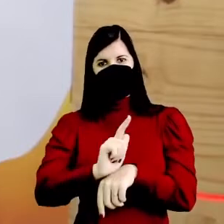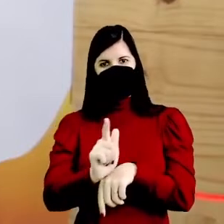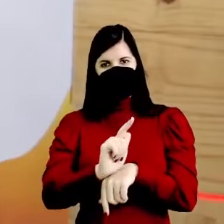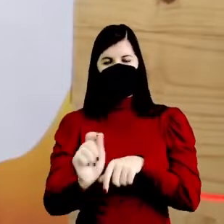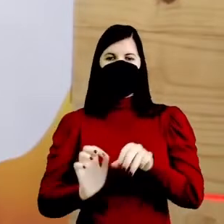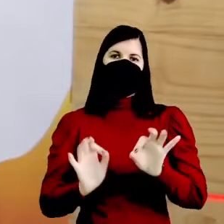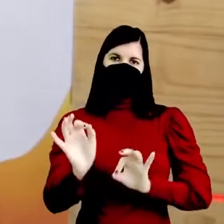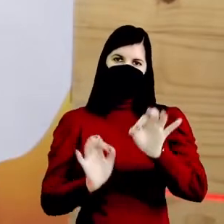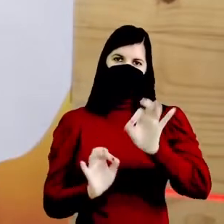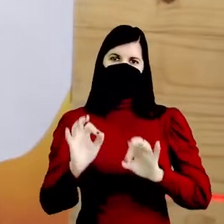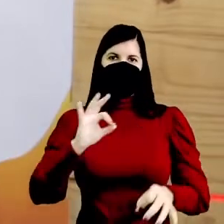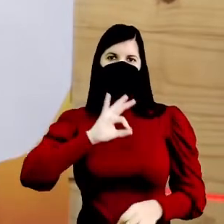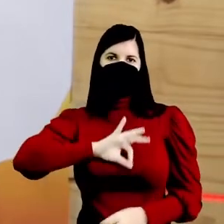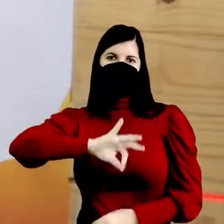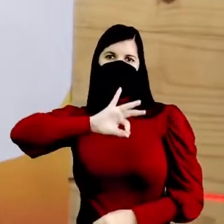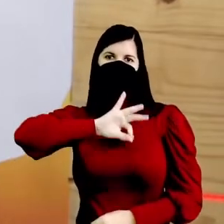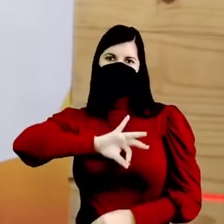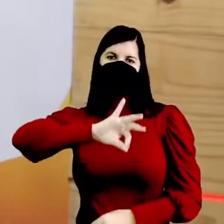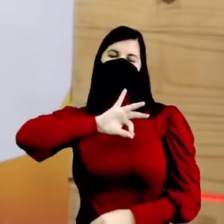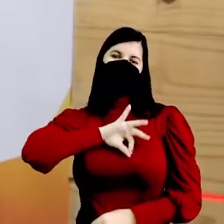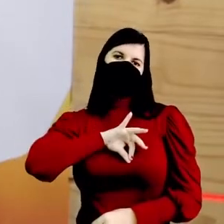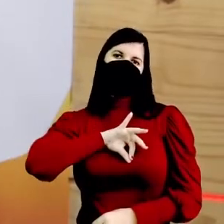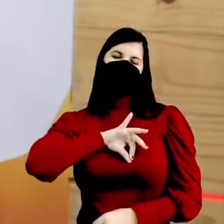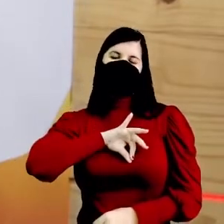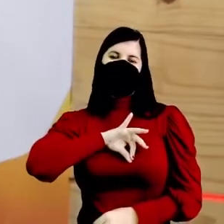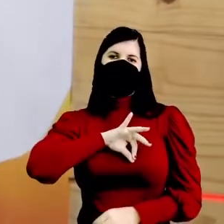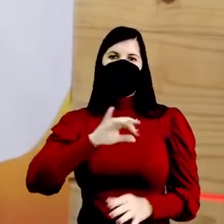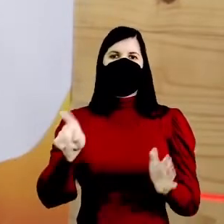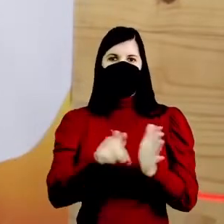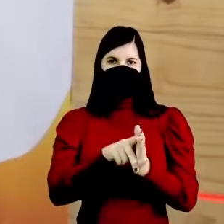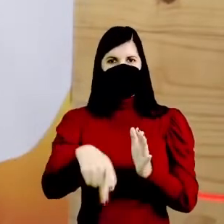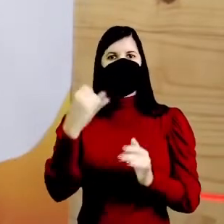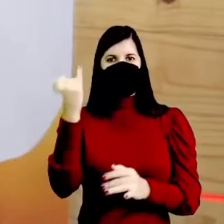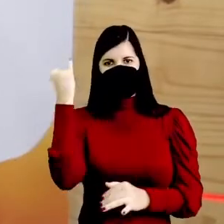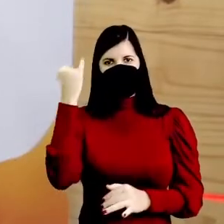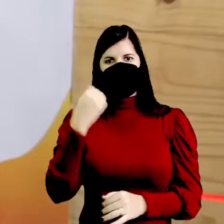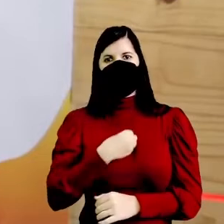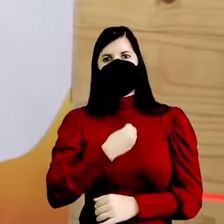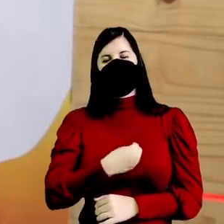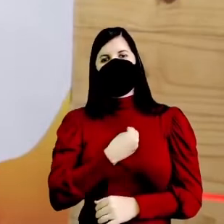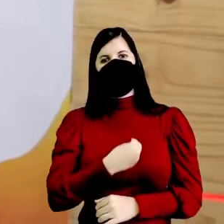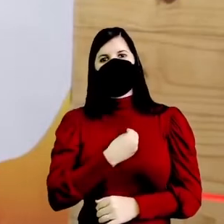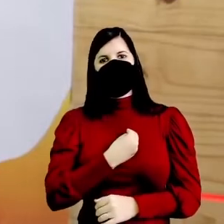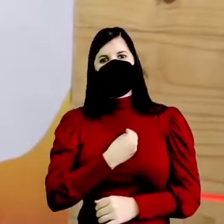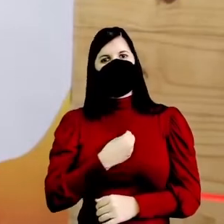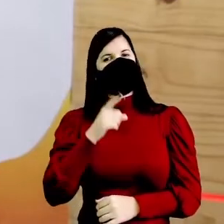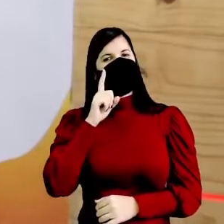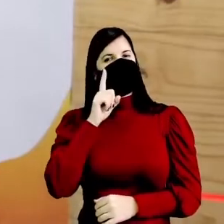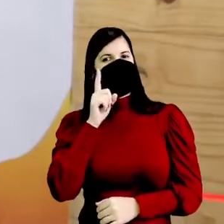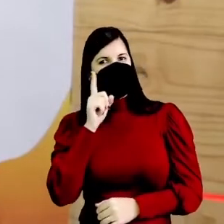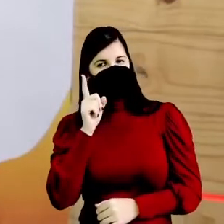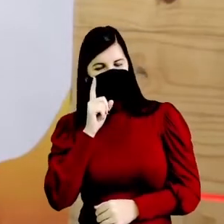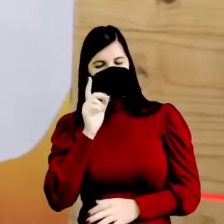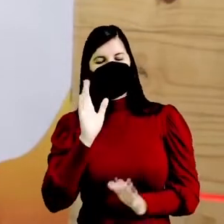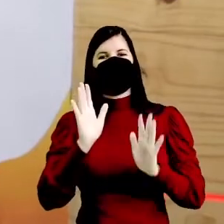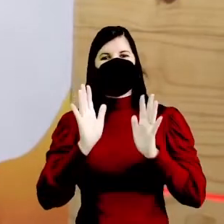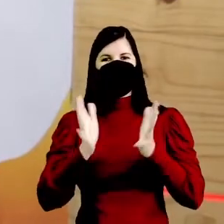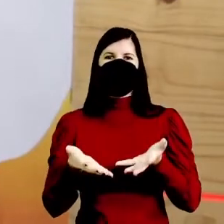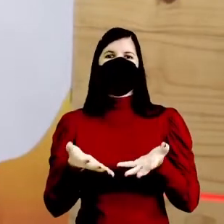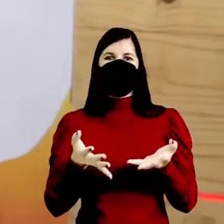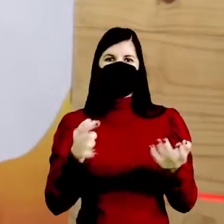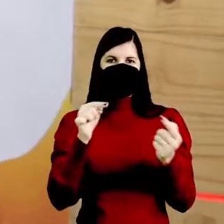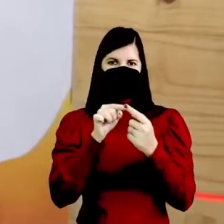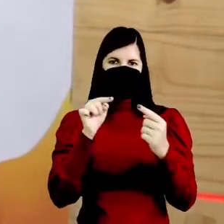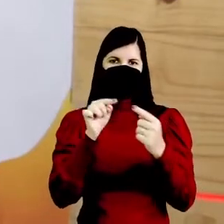teu salário, uma forma de tu gerir ali aquela parte importante da tua vida. Então, assim, no dia a dia, a gente já está